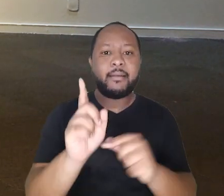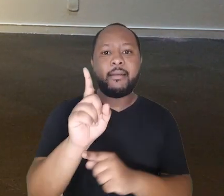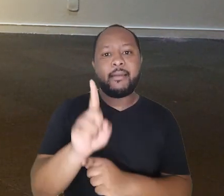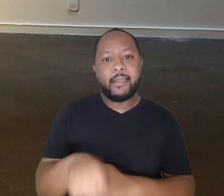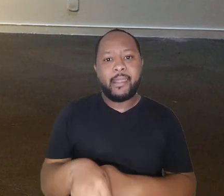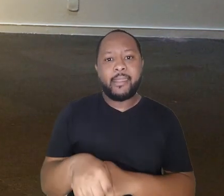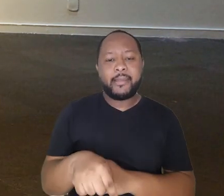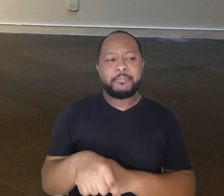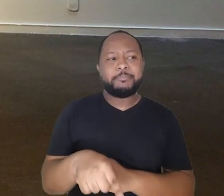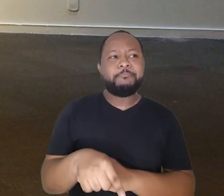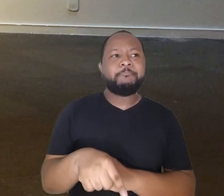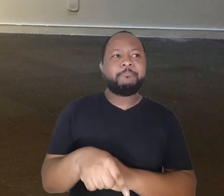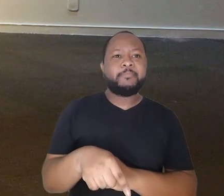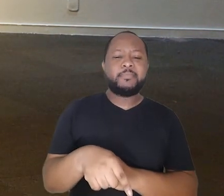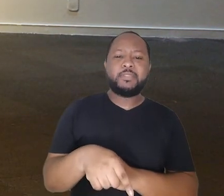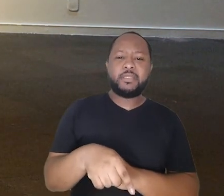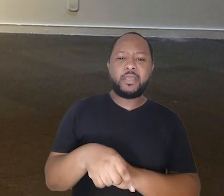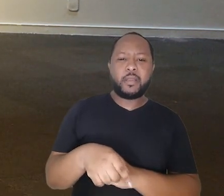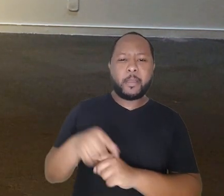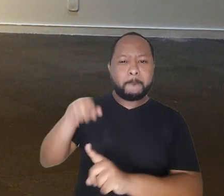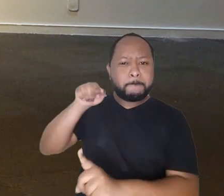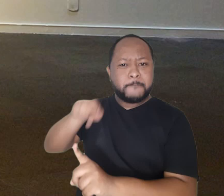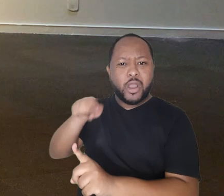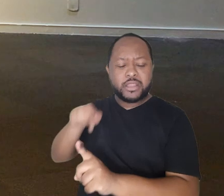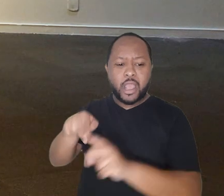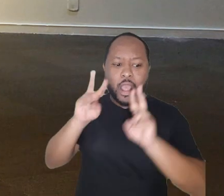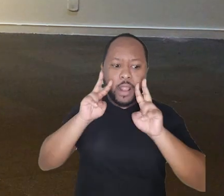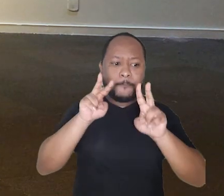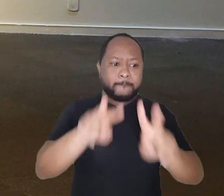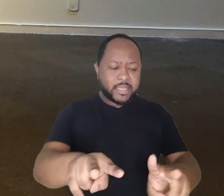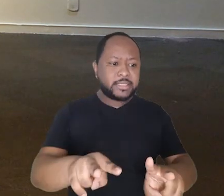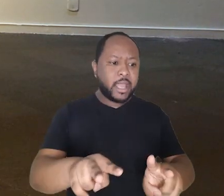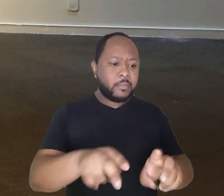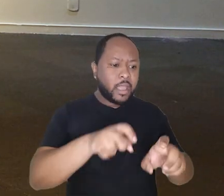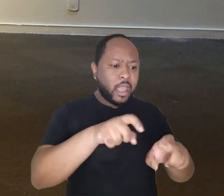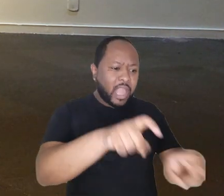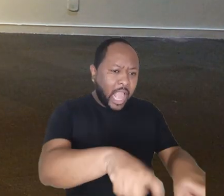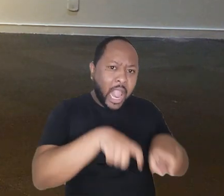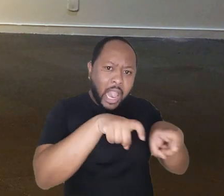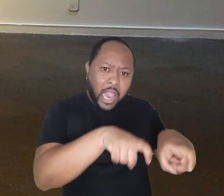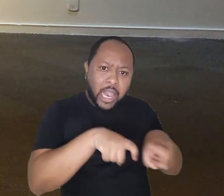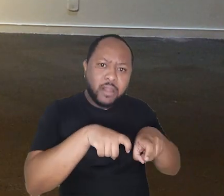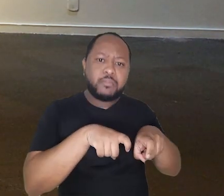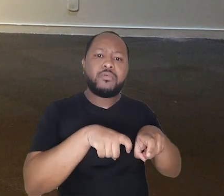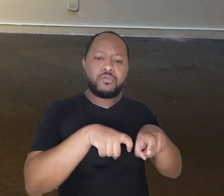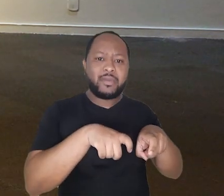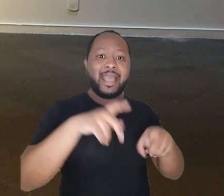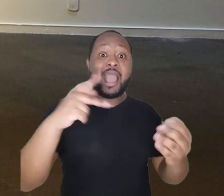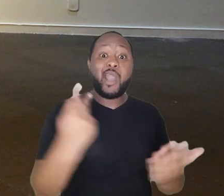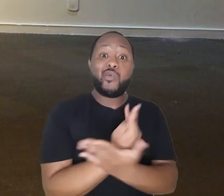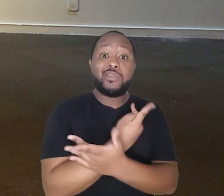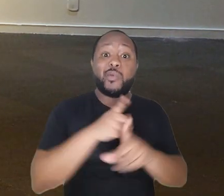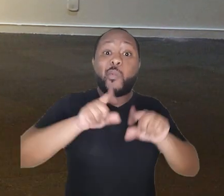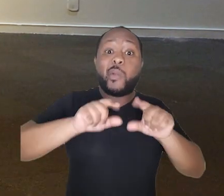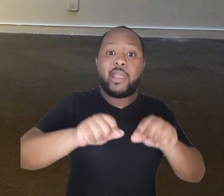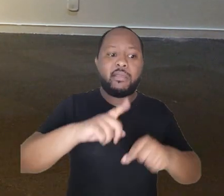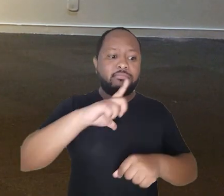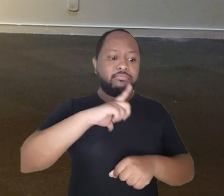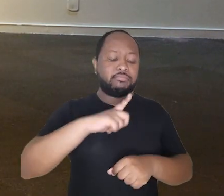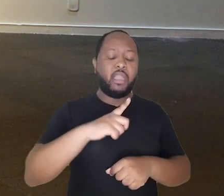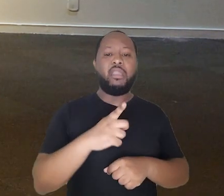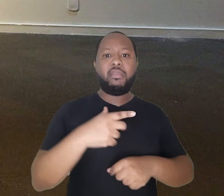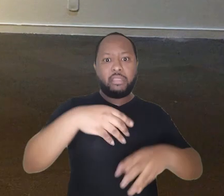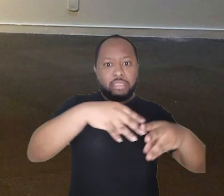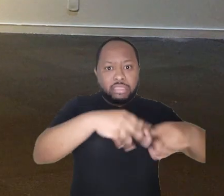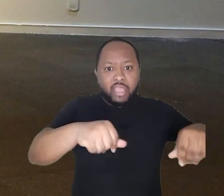que ele olha para o campo, para essa desigualdade também social vinculada à terra e ao debate